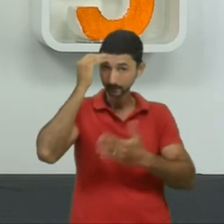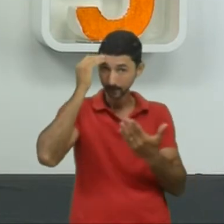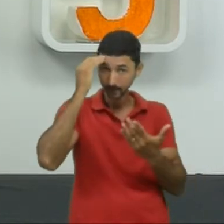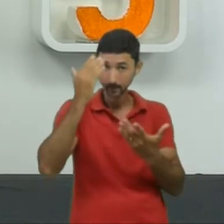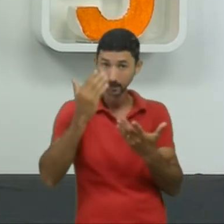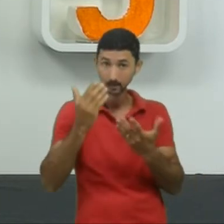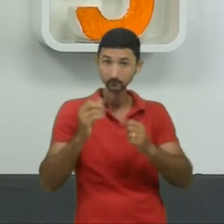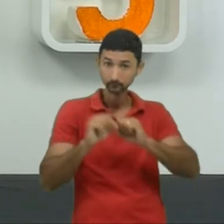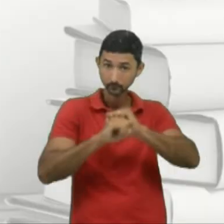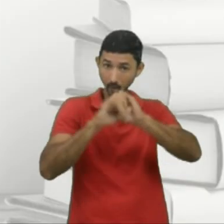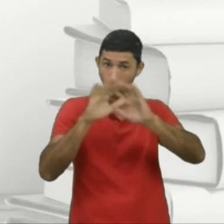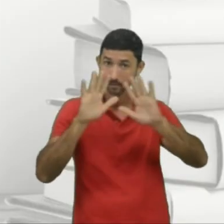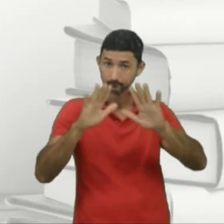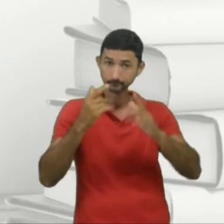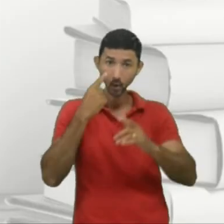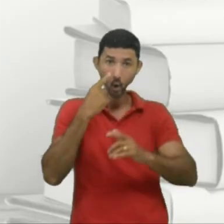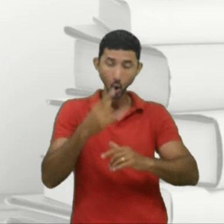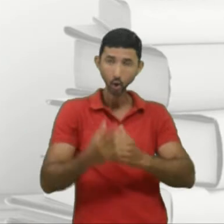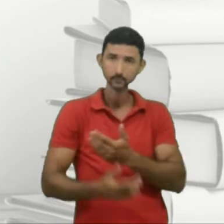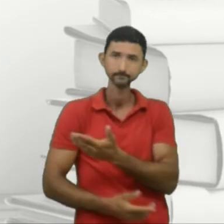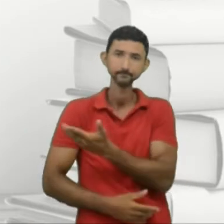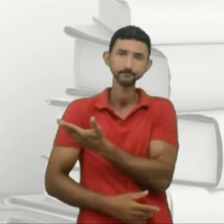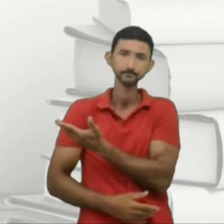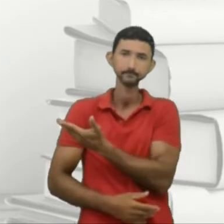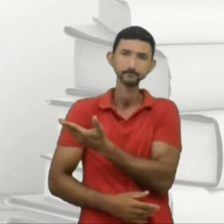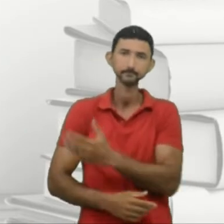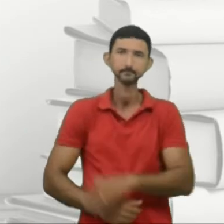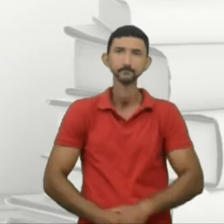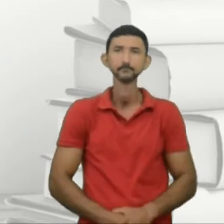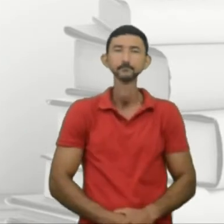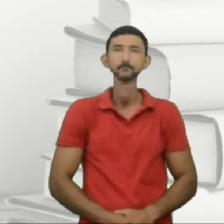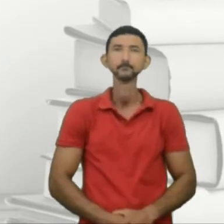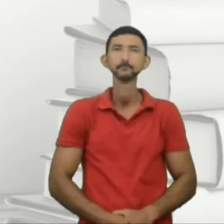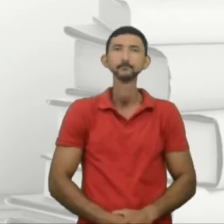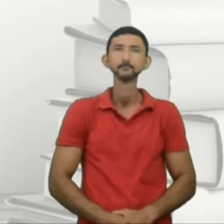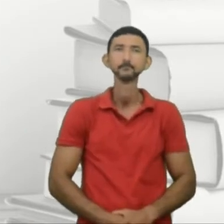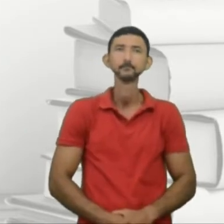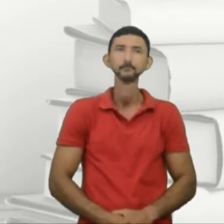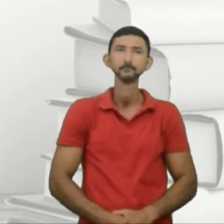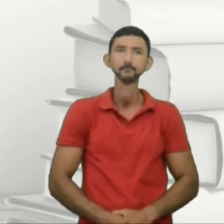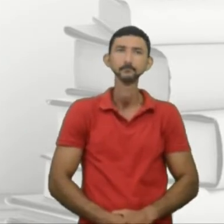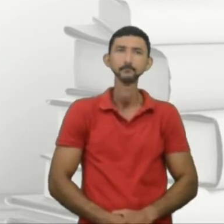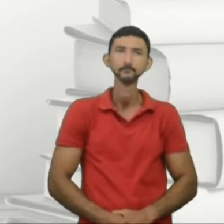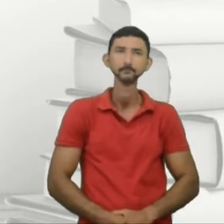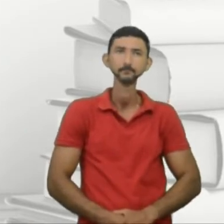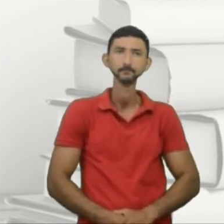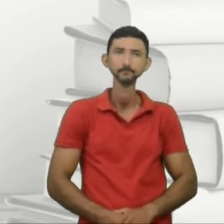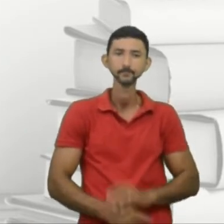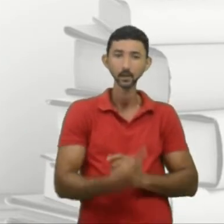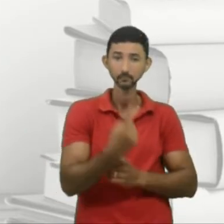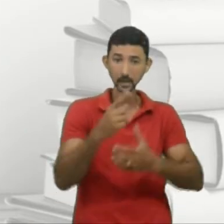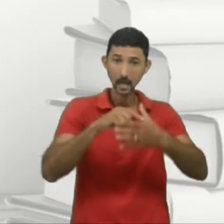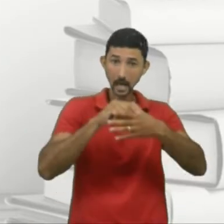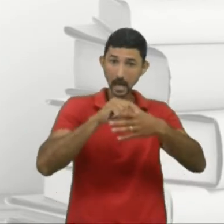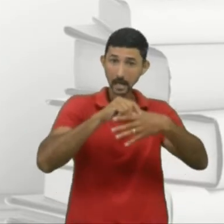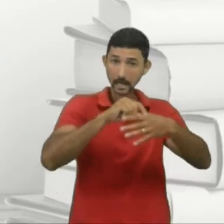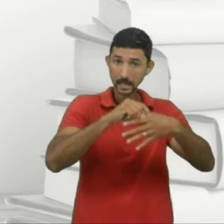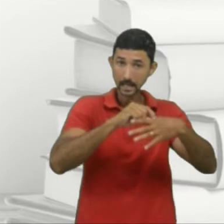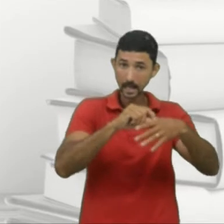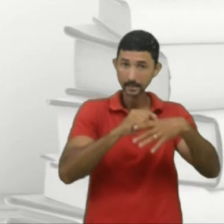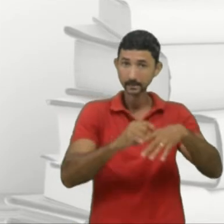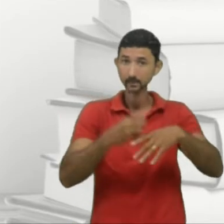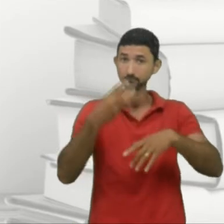coisa, vamos lá, voltando comigo na tela. Para cada tipo de carne, temos